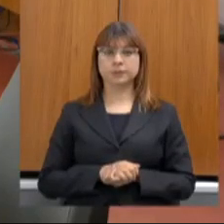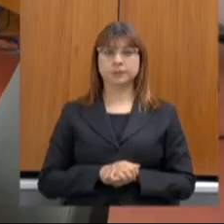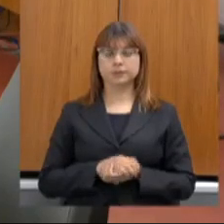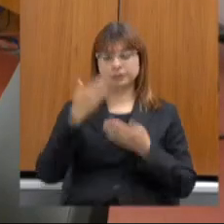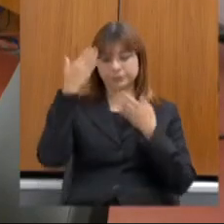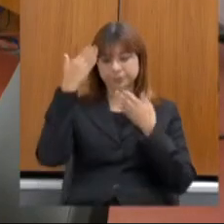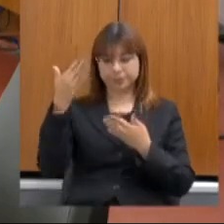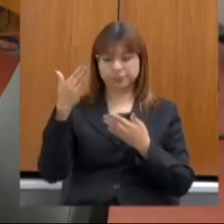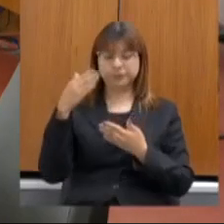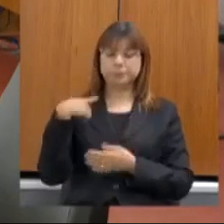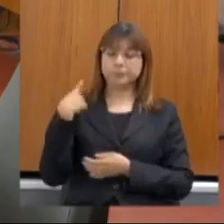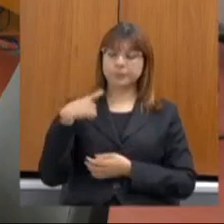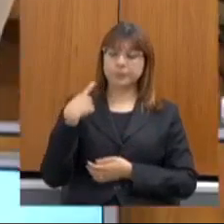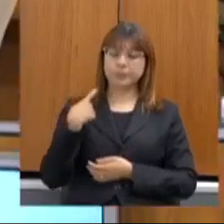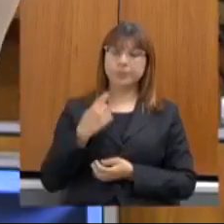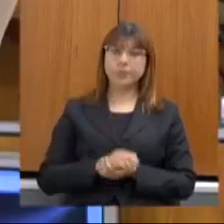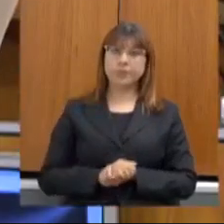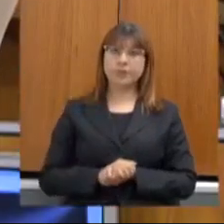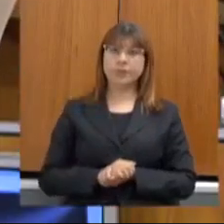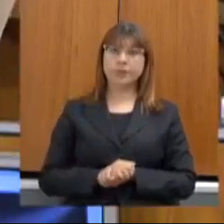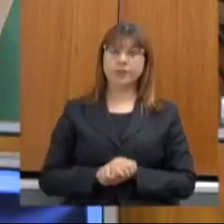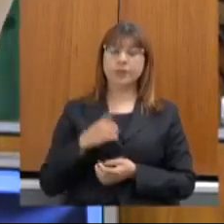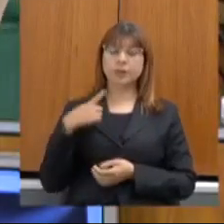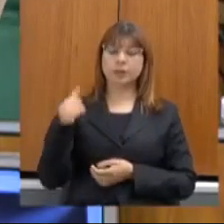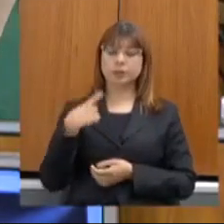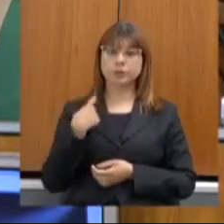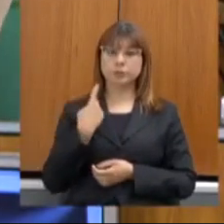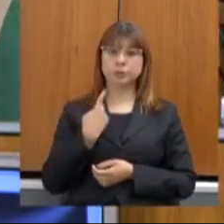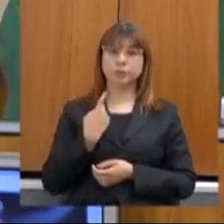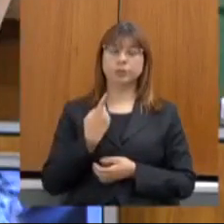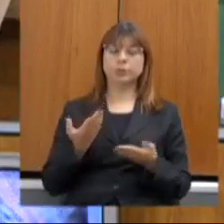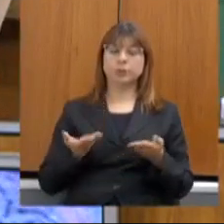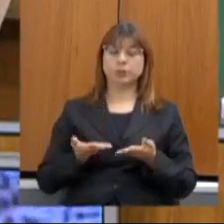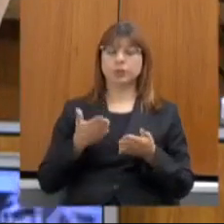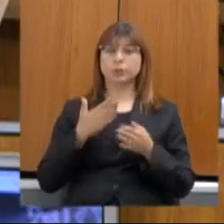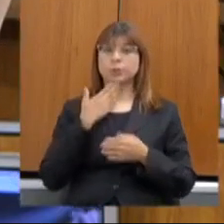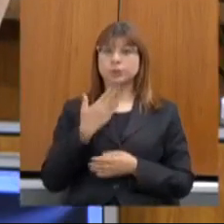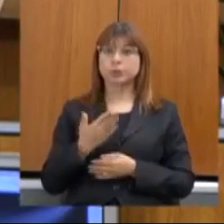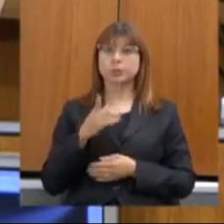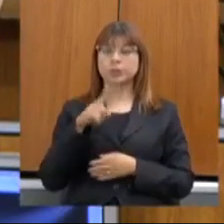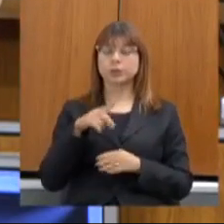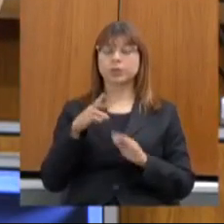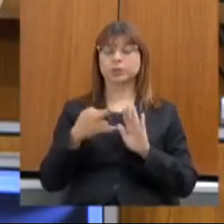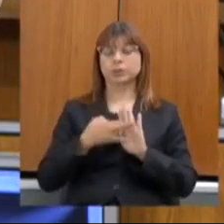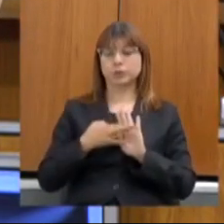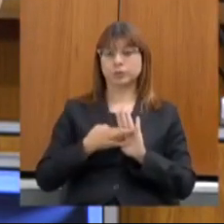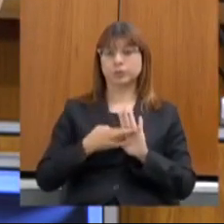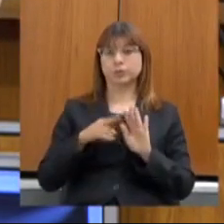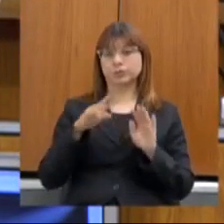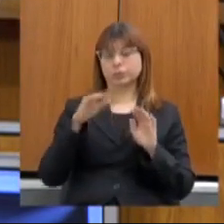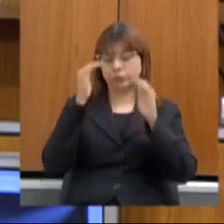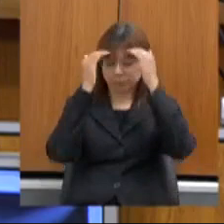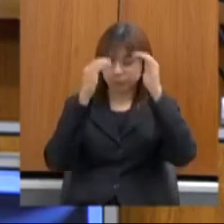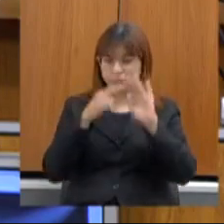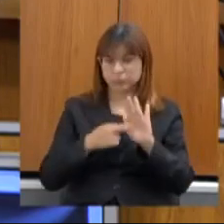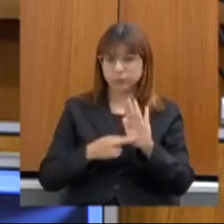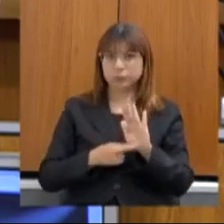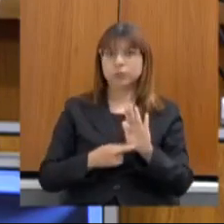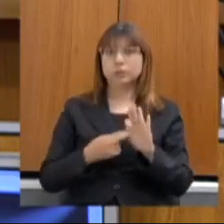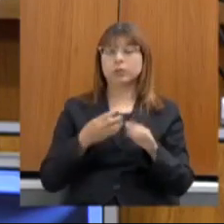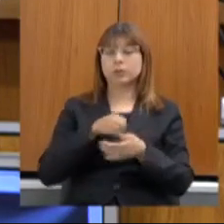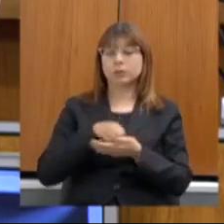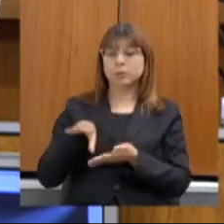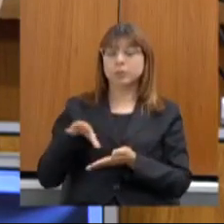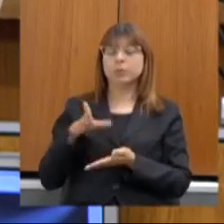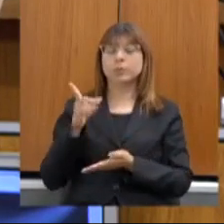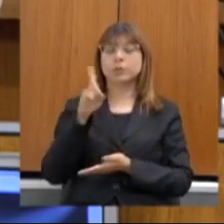bom obrigada Deputado os deputados que subscreve nos termos do Regimento Interno requerem que seja